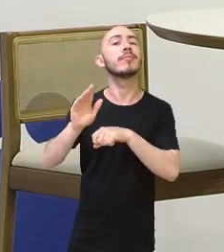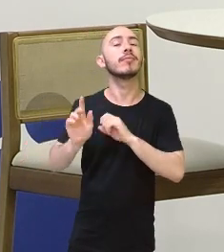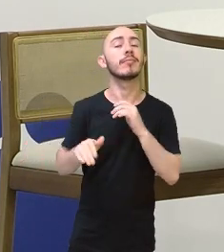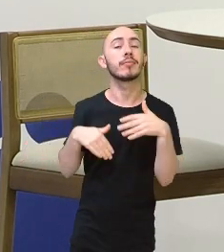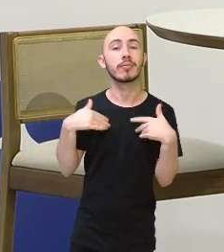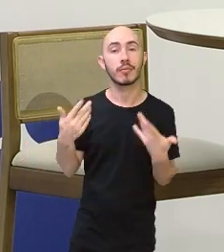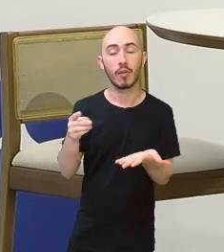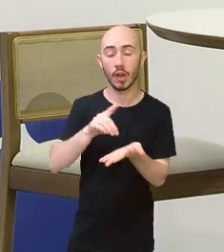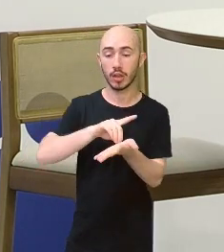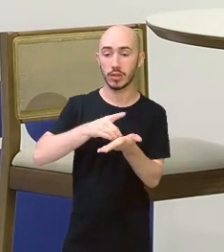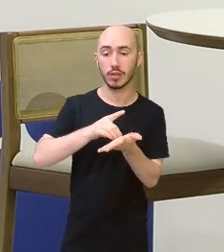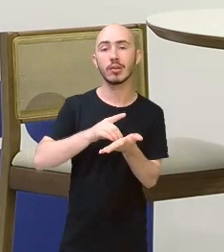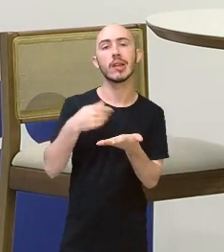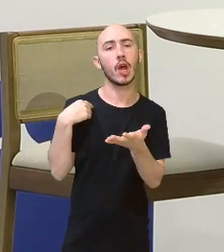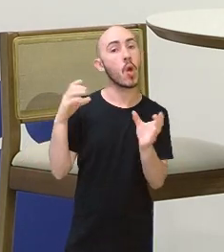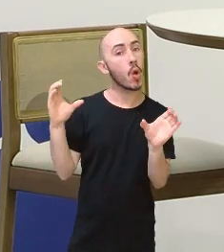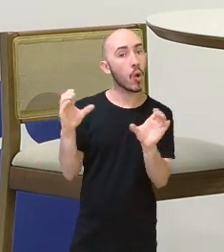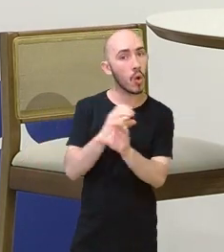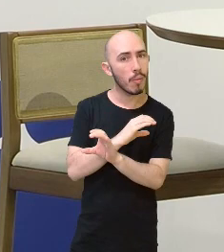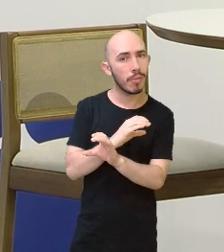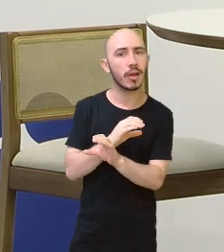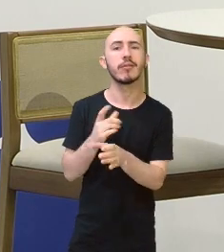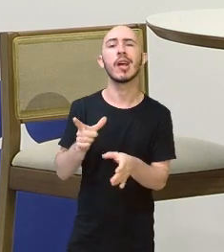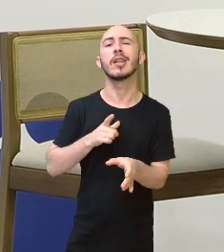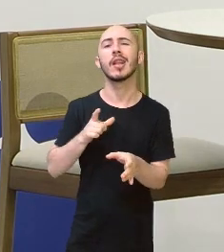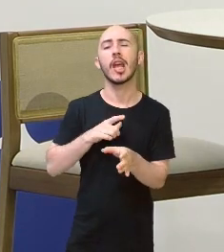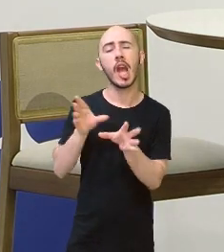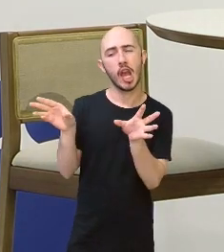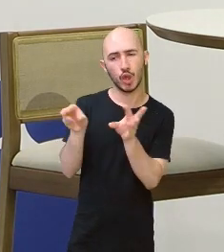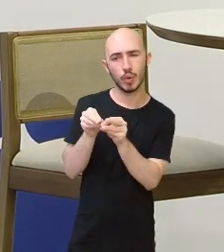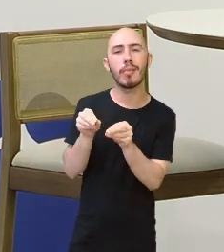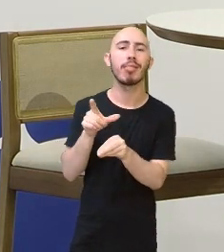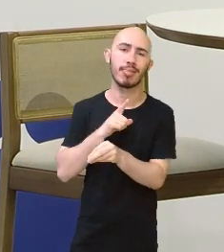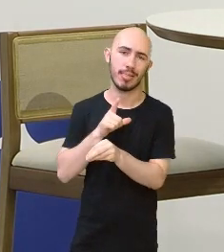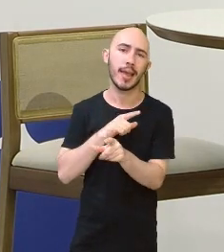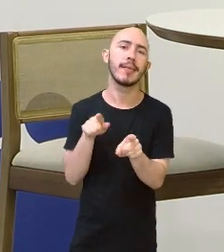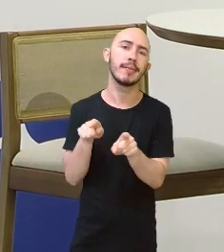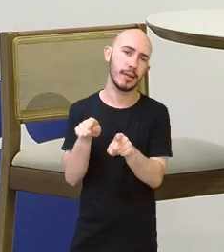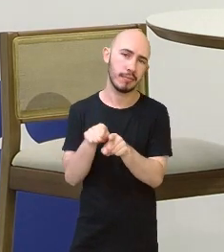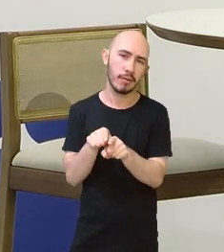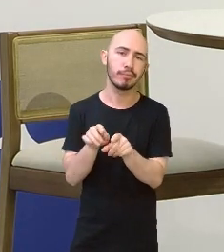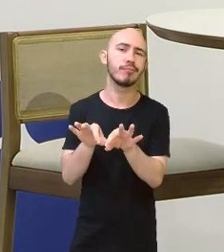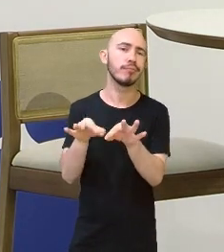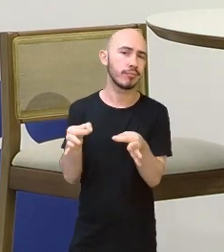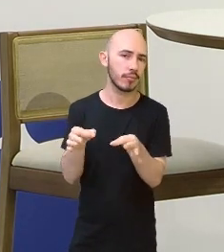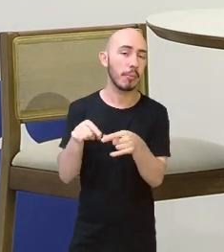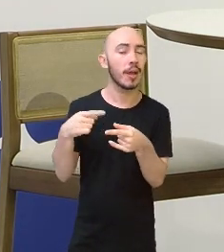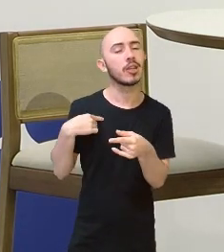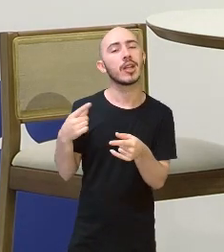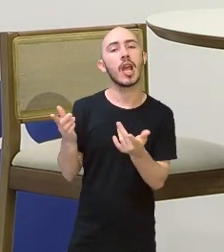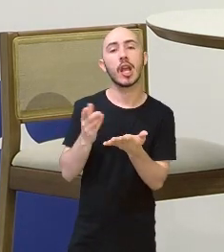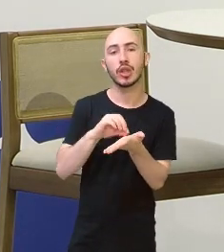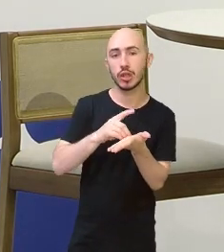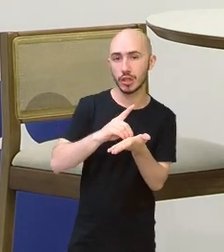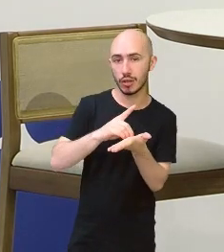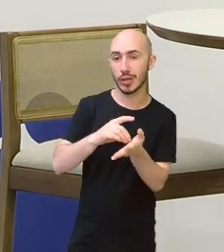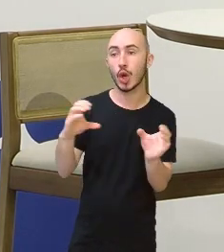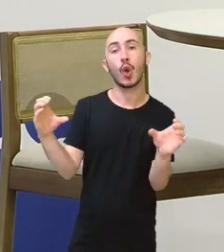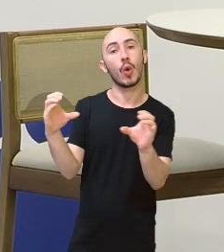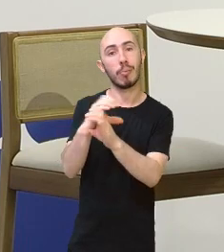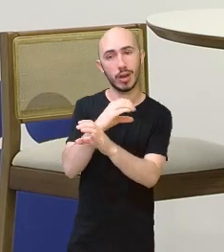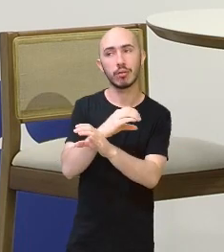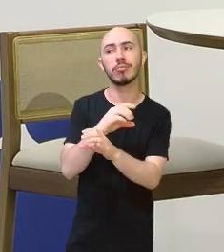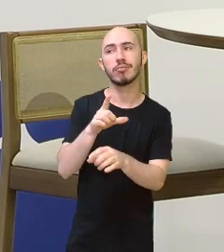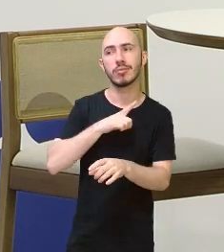em um dicionário que é mais completo, tem aqueles que são mais resumidos, né, são mais simplesinhos. Mas tem uns que são bem completos